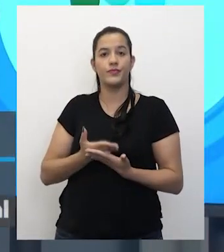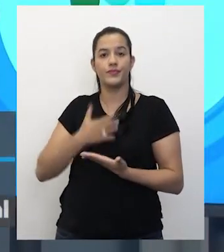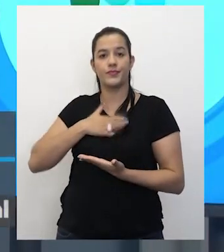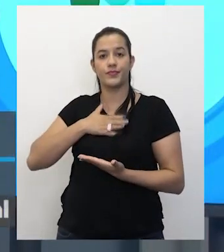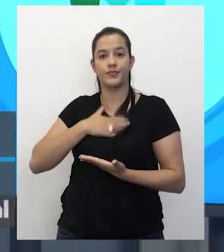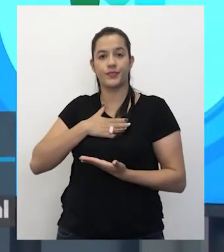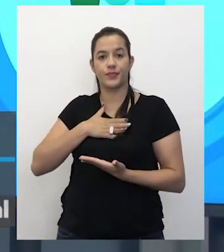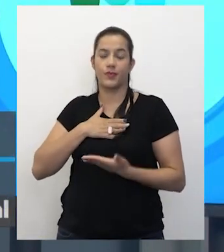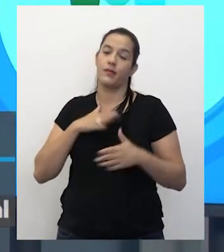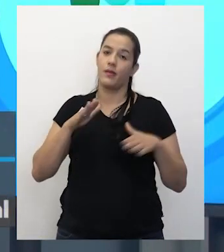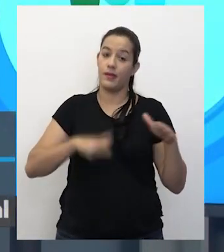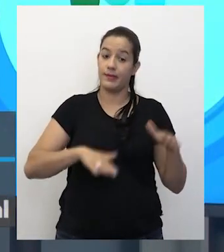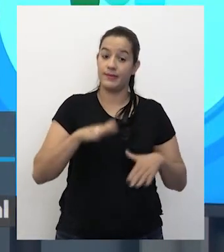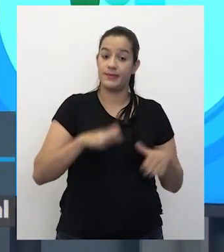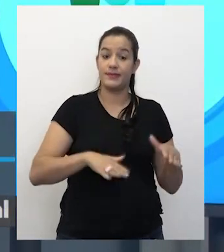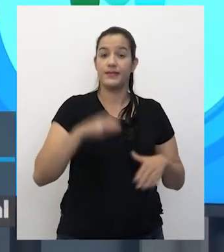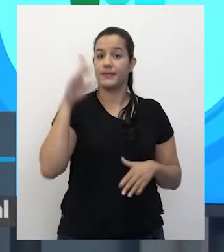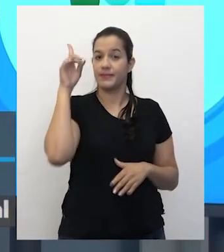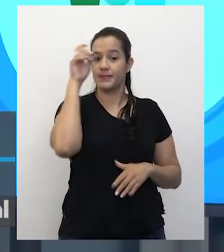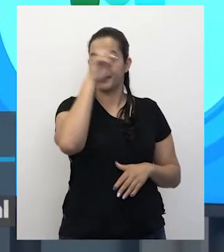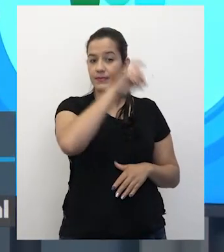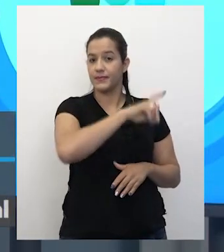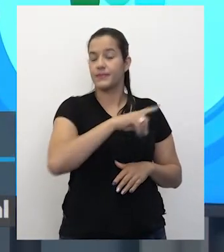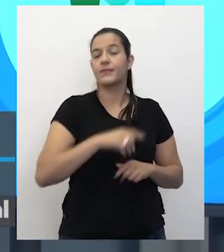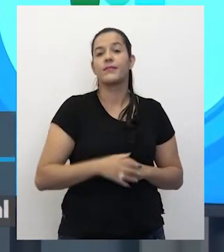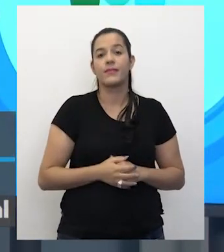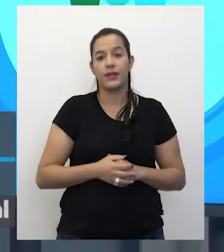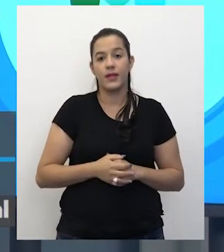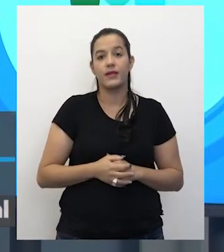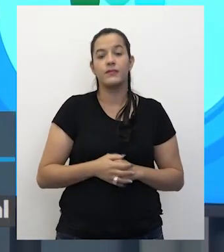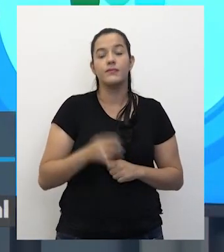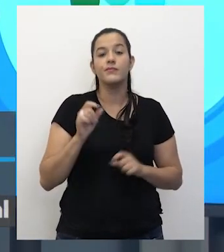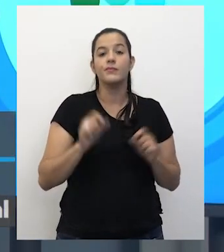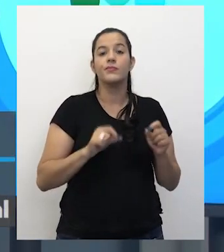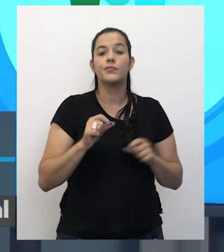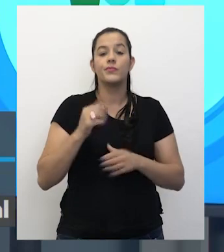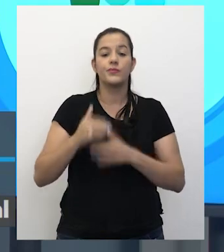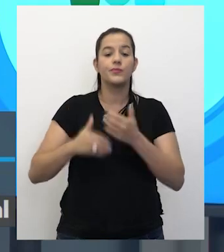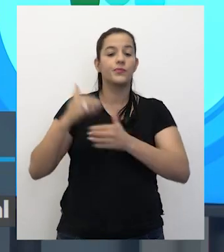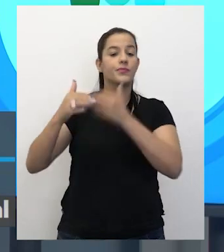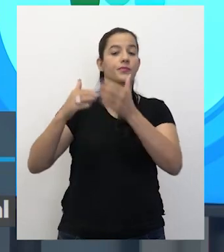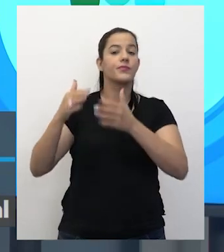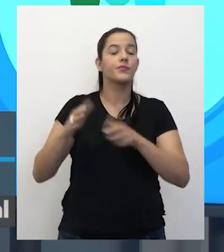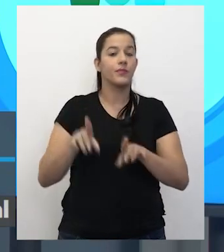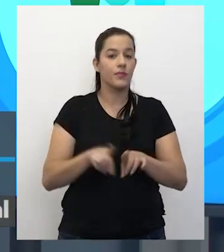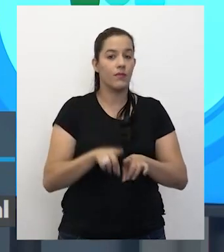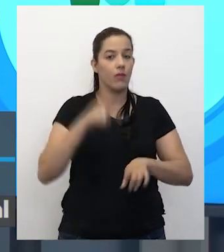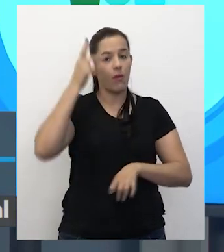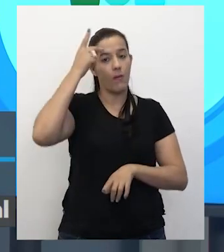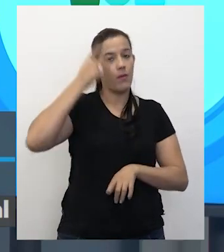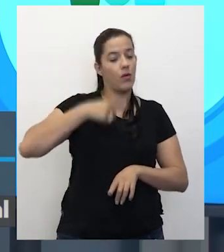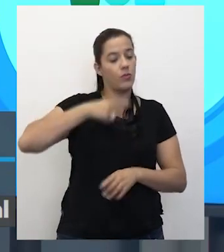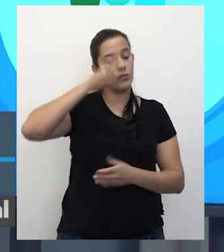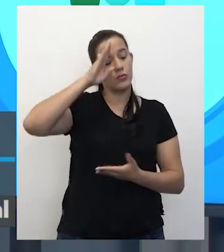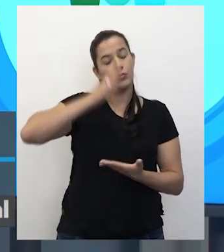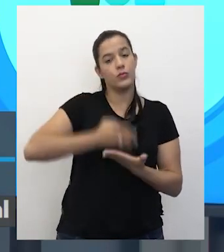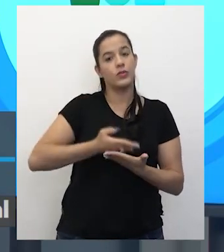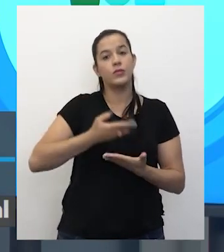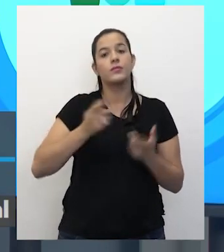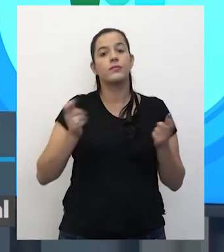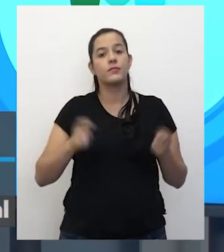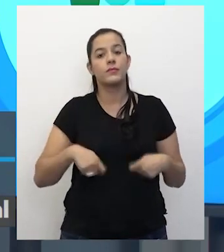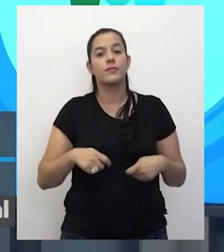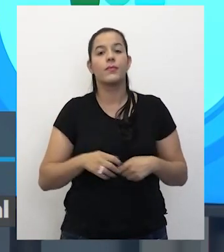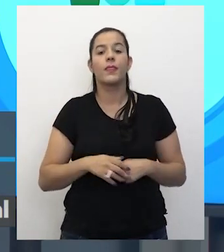competência, às vezes ela é um pouquinho difícil da gente conseguir desenvolver a autoconfiança, mas ela é tão importante,